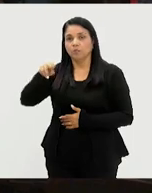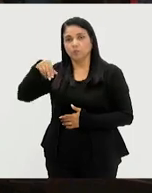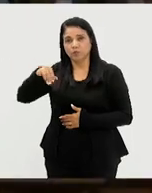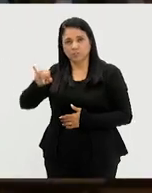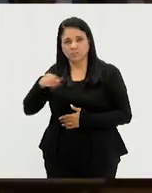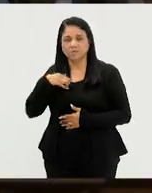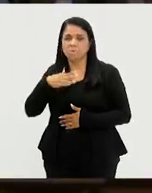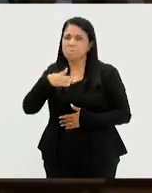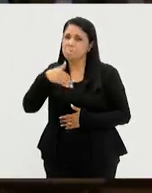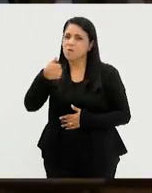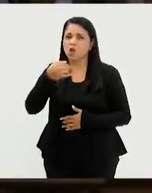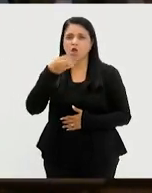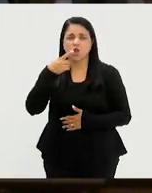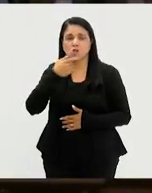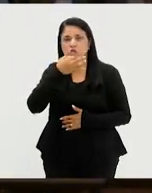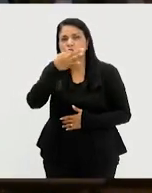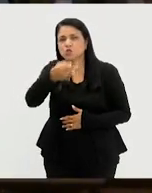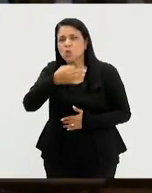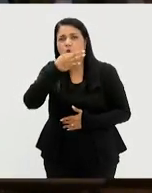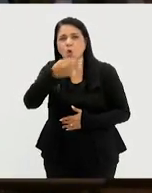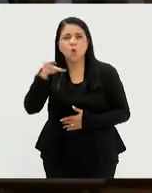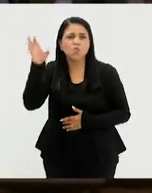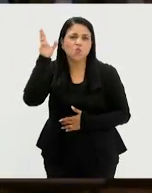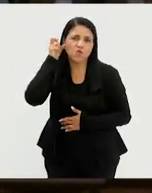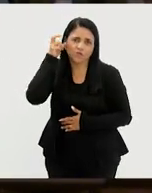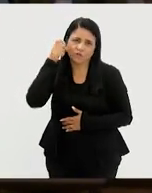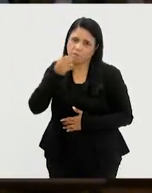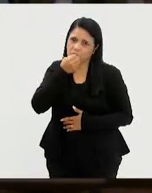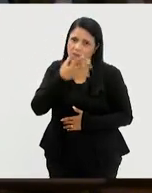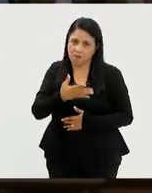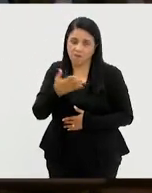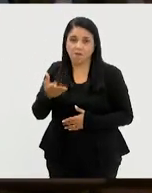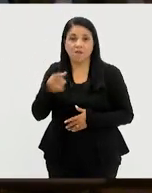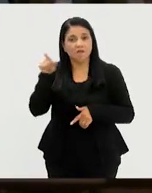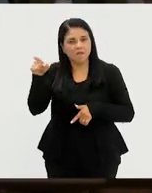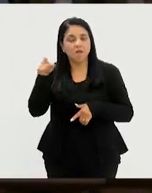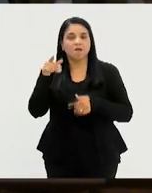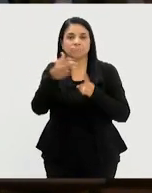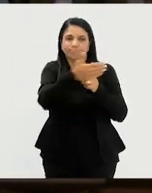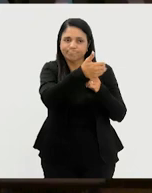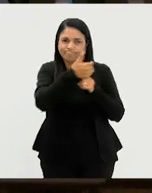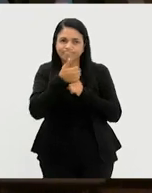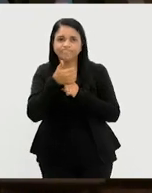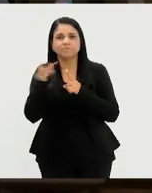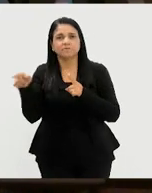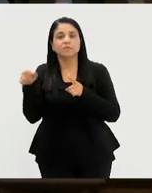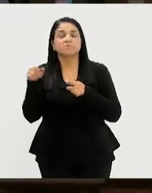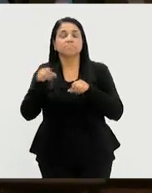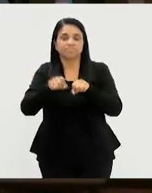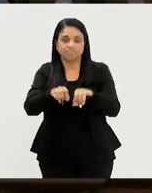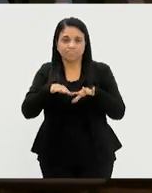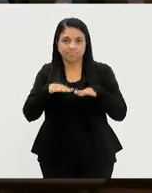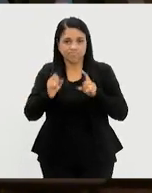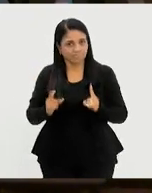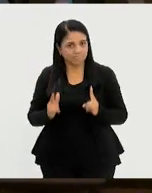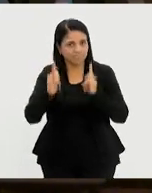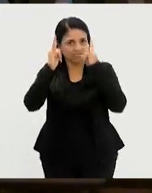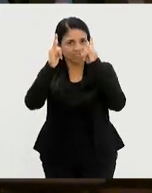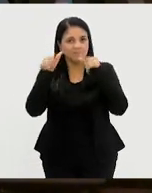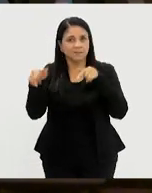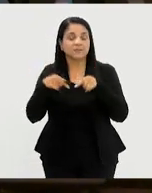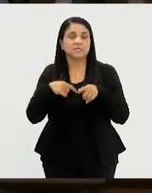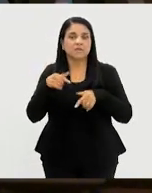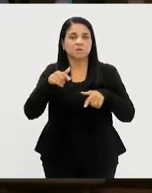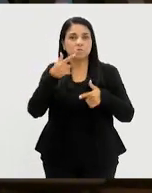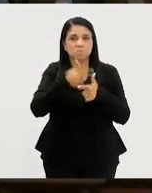Vamos acolher muito bem os raros eh lá na nossa sessão tem as laterais que a gente pode estar colocando os que tem problema de